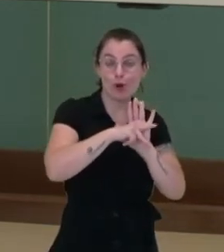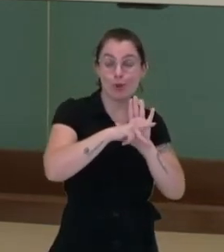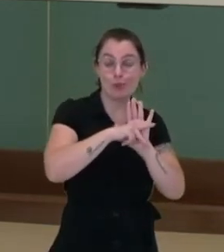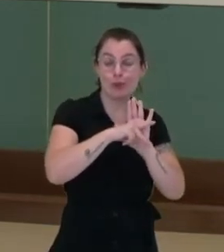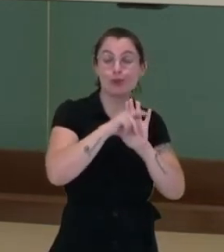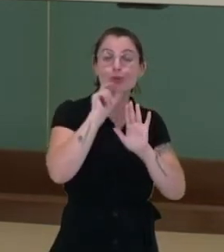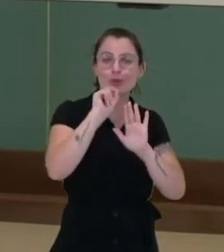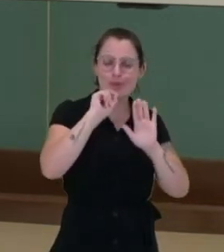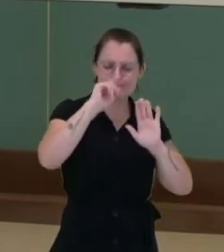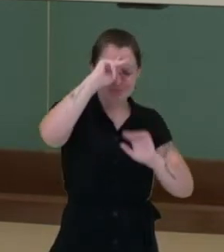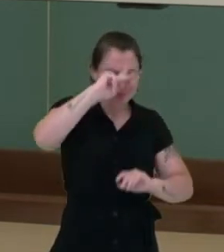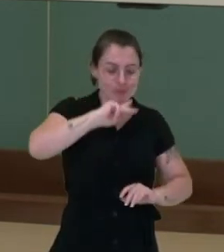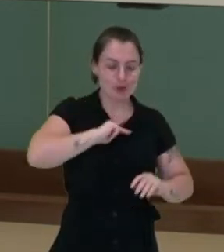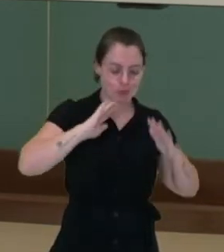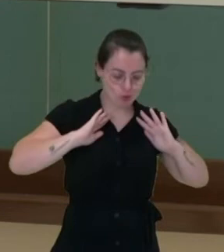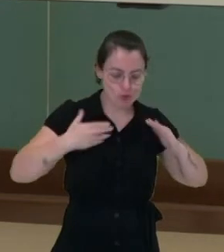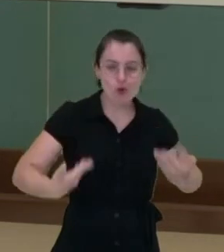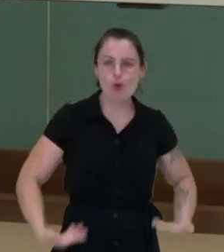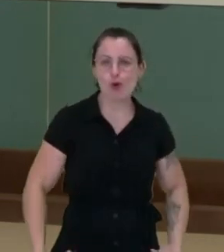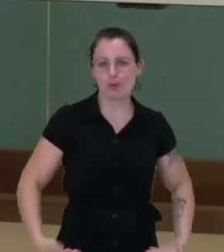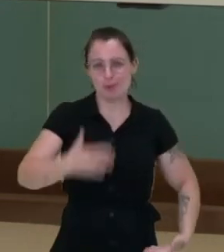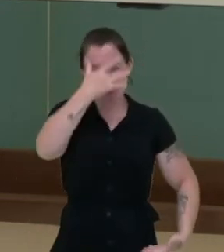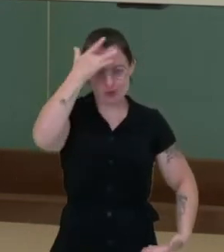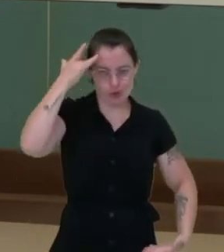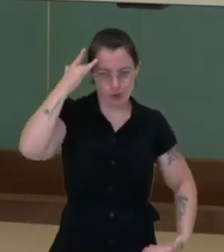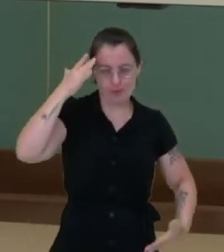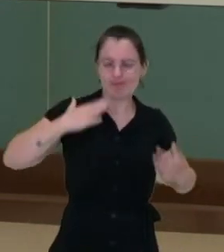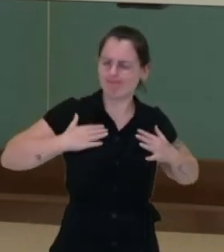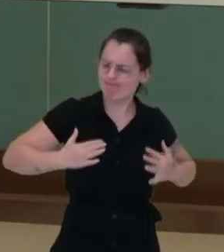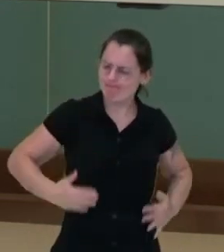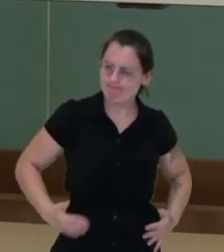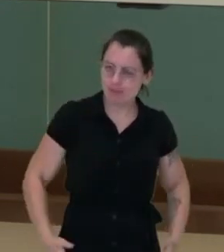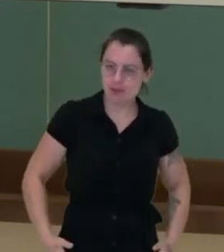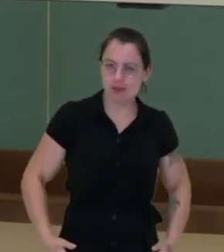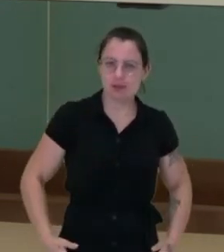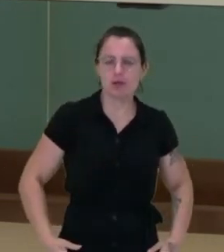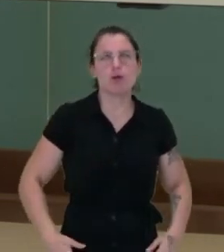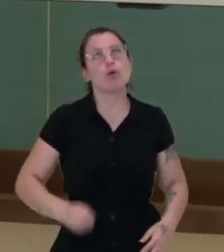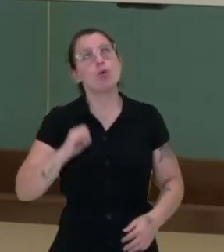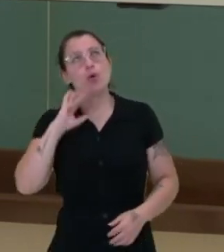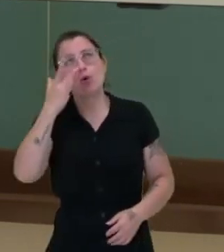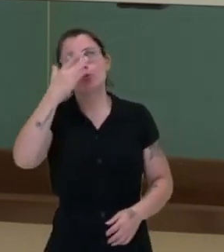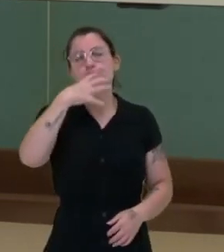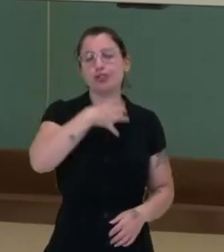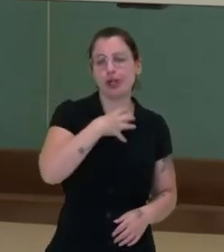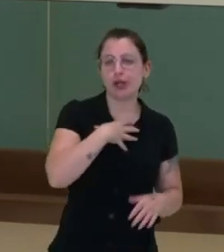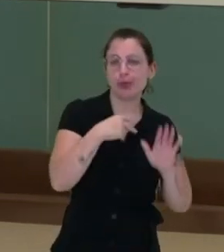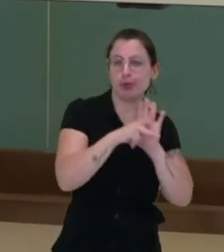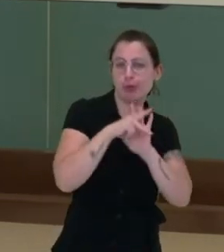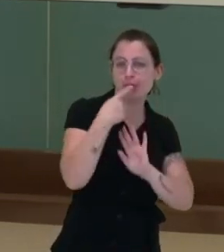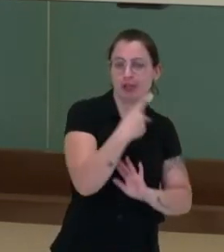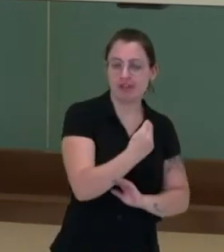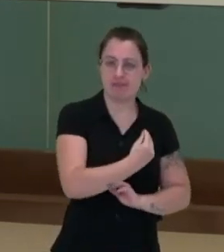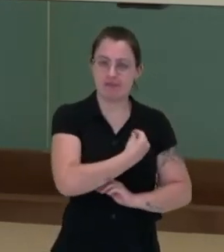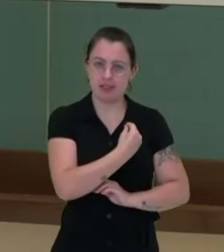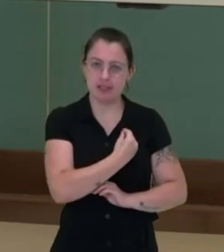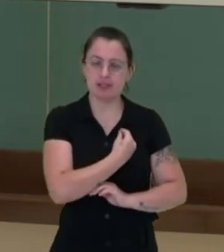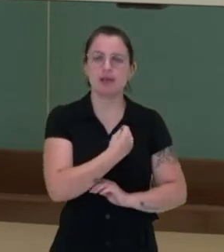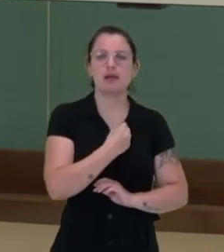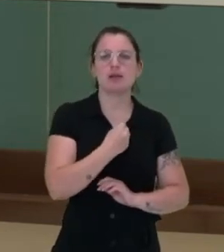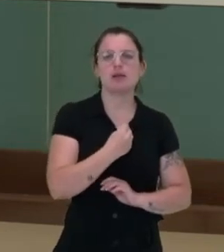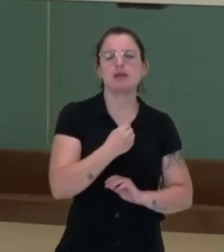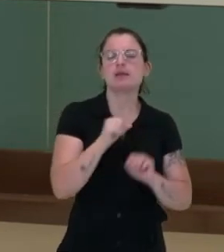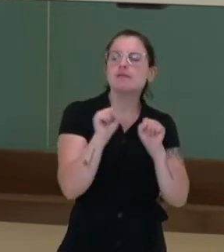mal formada, ou ao longo da vida o seu hábito, o seu estilo de vida fez com que ela ficasse